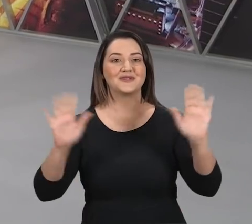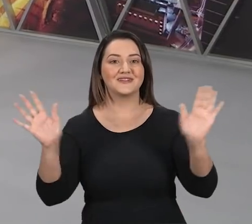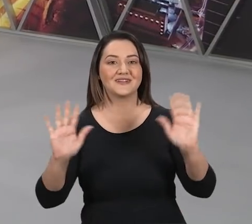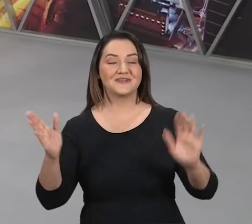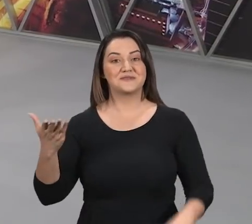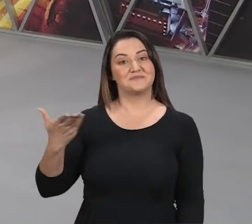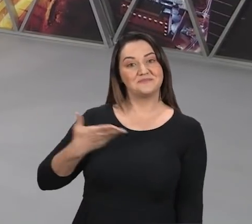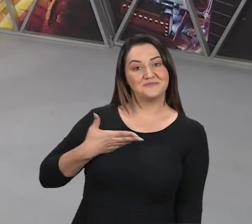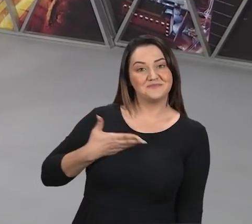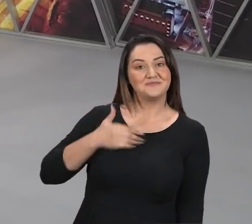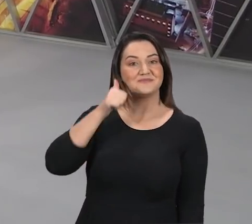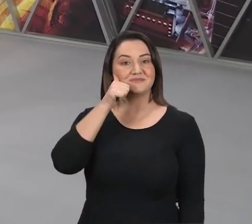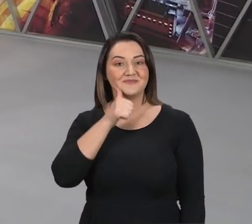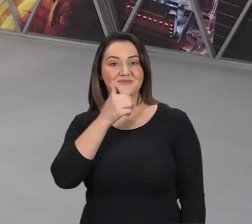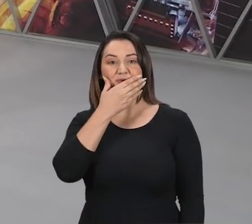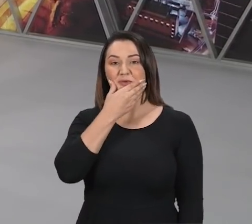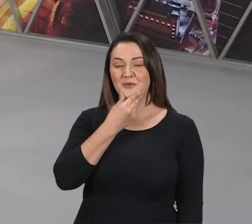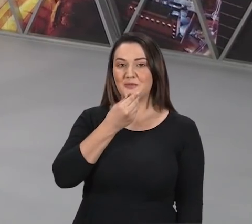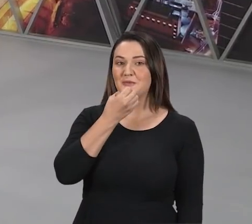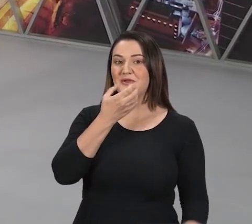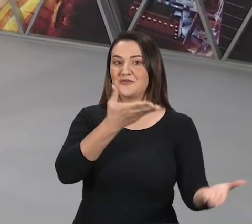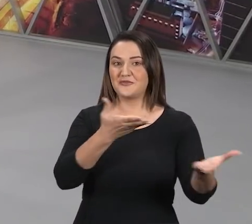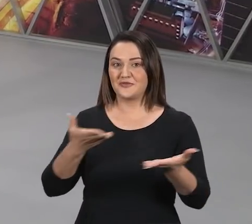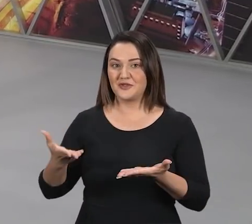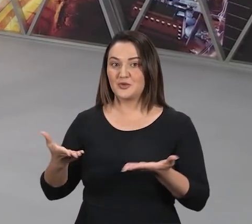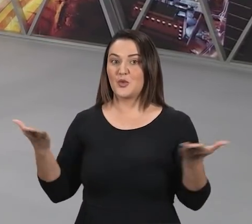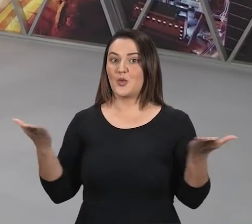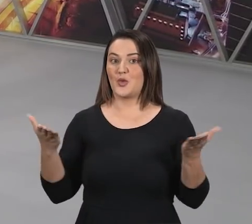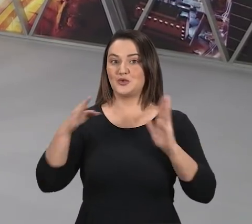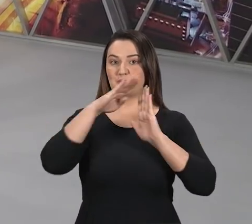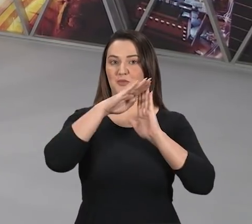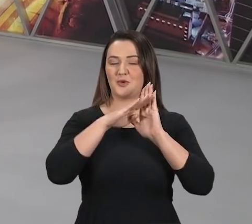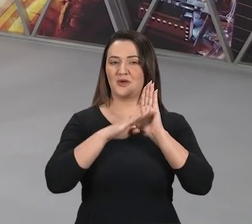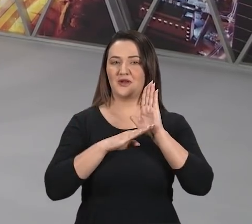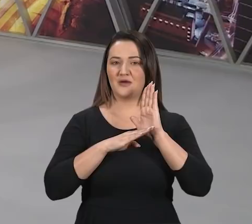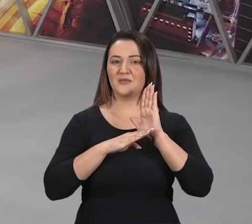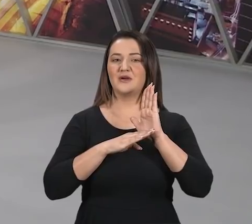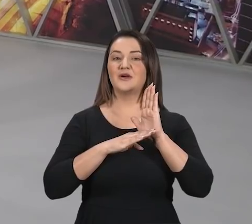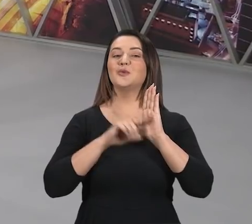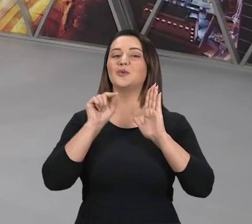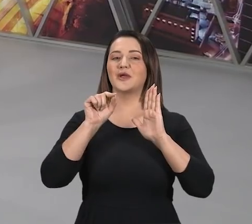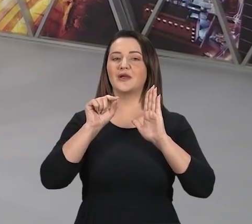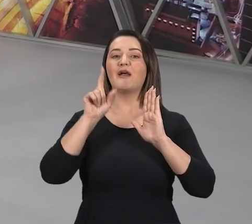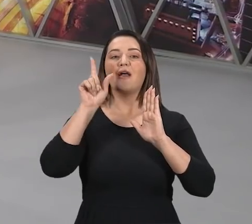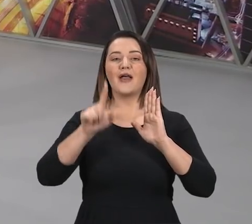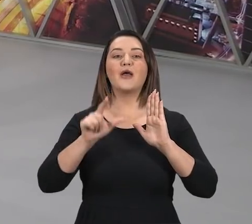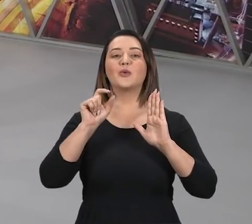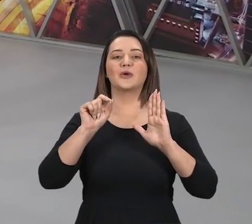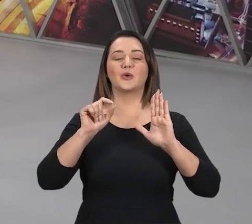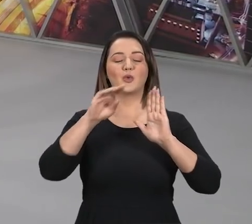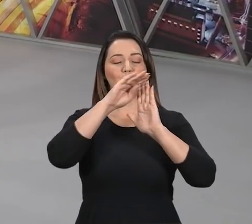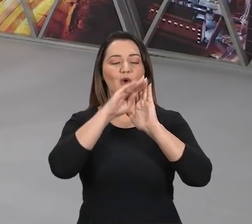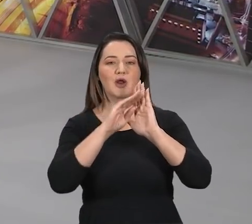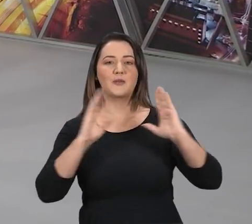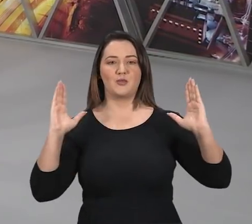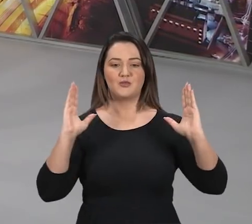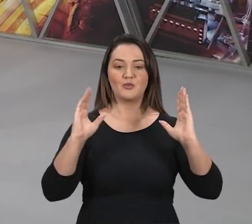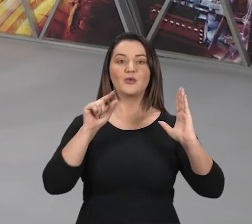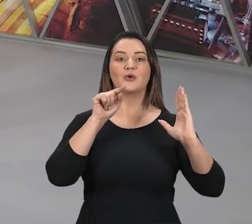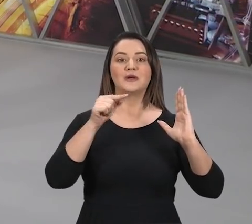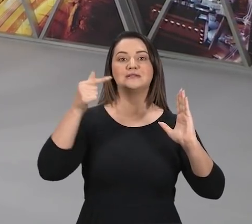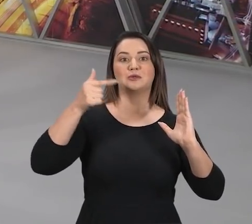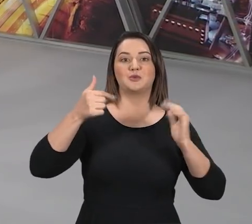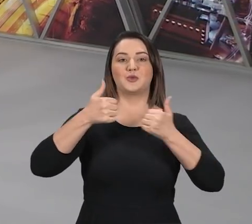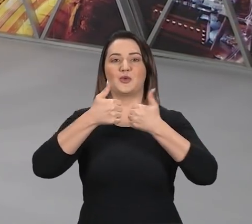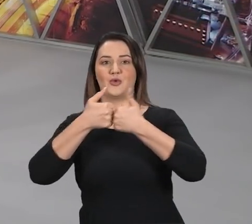Olá, tudo bem, meu amigo, minha amiga? Sejam bem-vindos ao Arena do Futuro de hoje, segundo tema da série O Grande